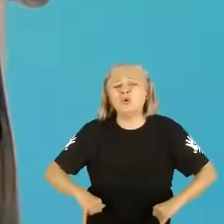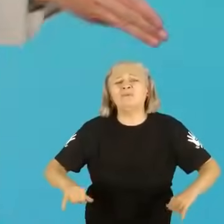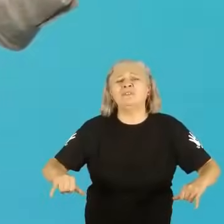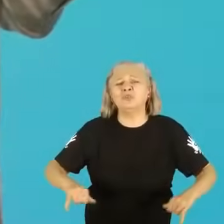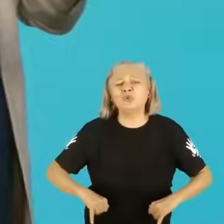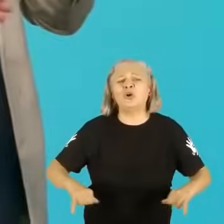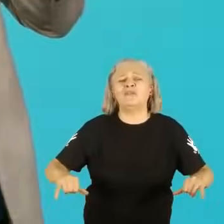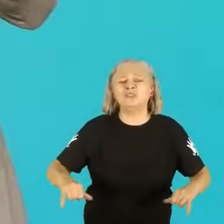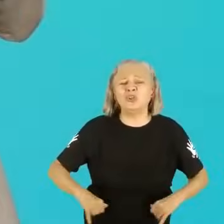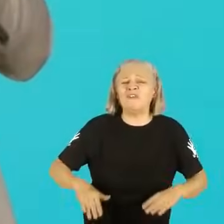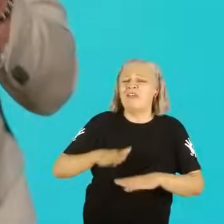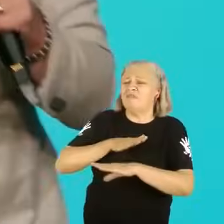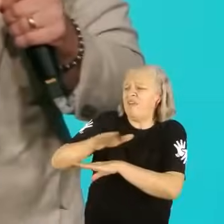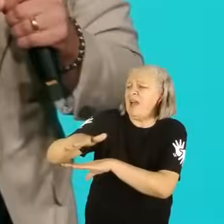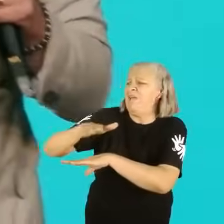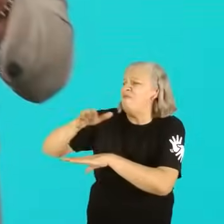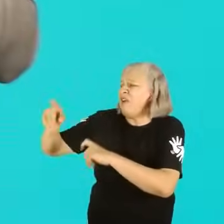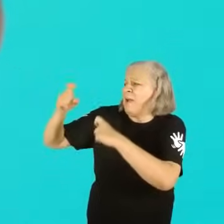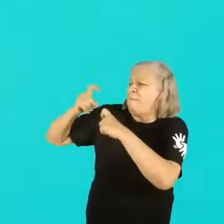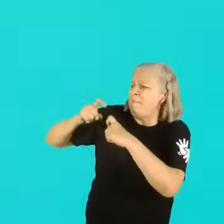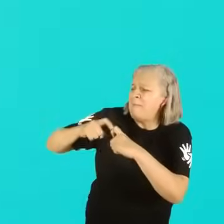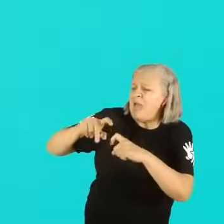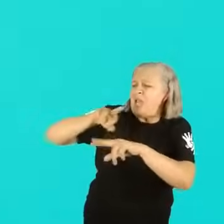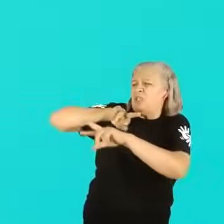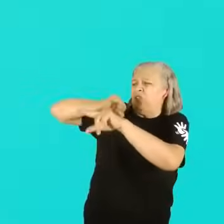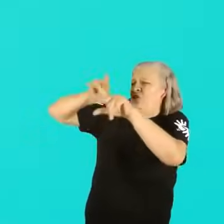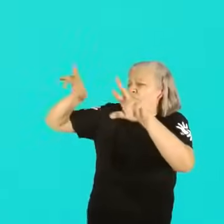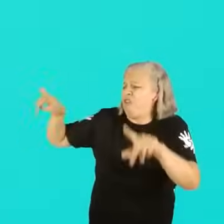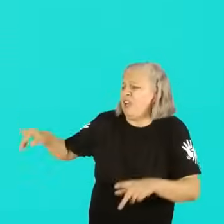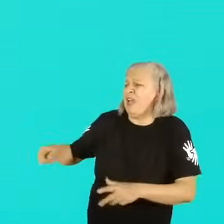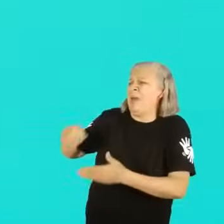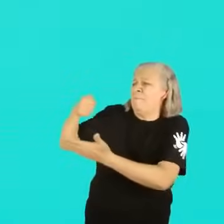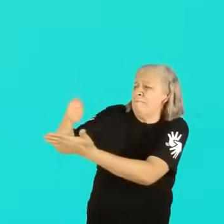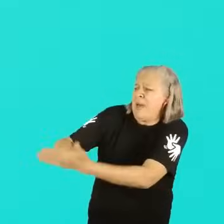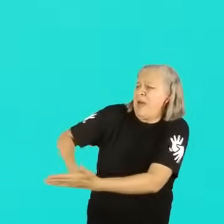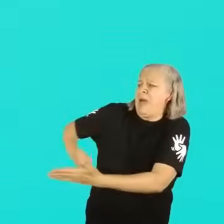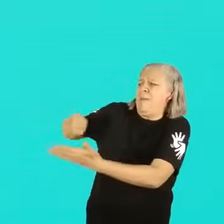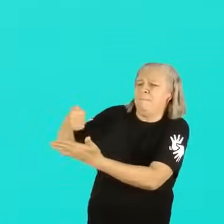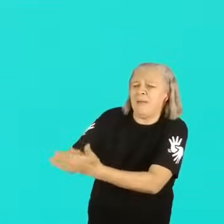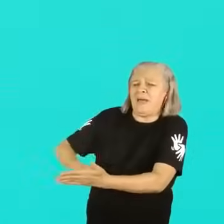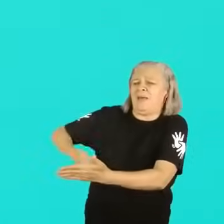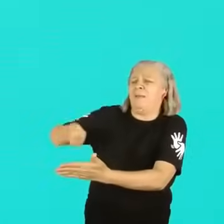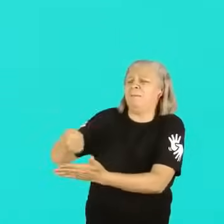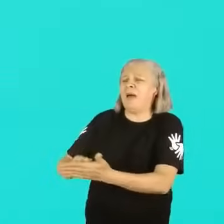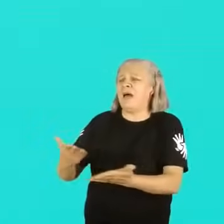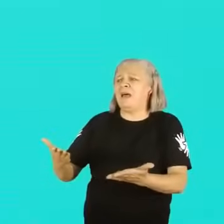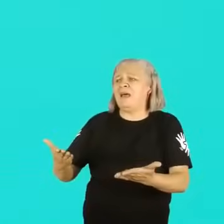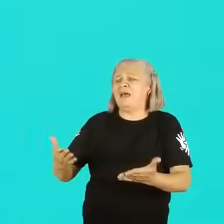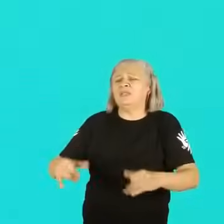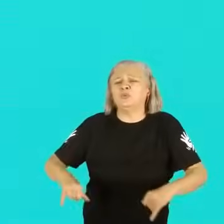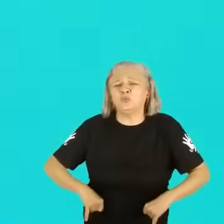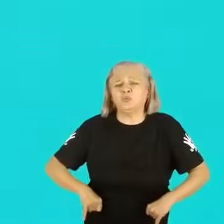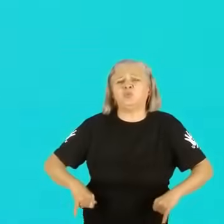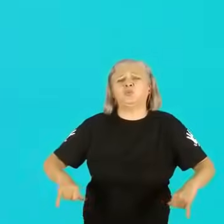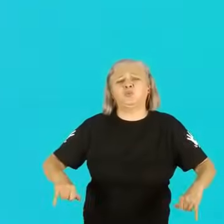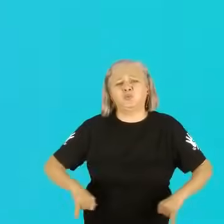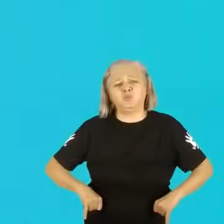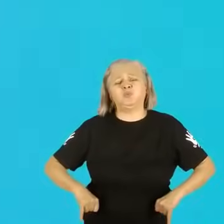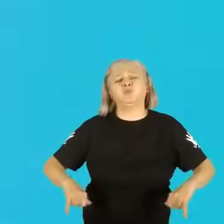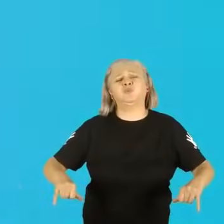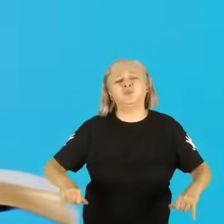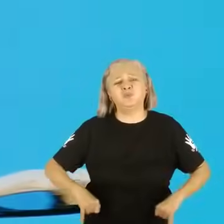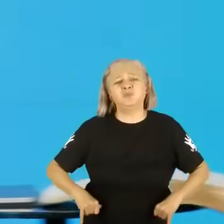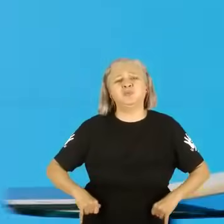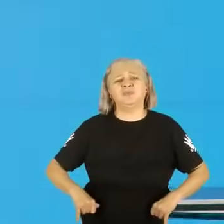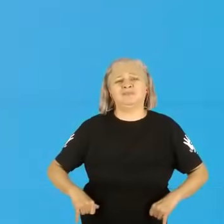fez de tudo que ela podia para mudar a sua realidade. Porque todo mundo que sofre, o